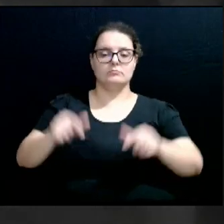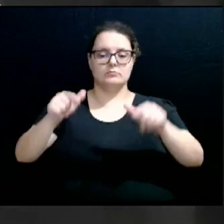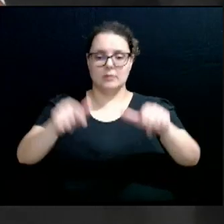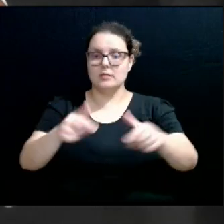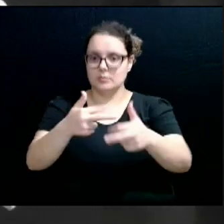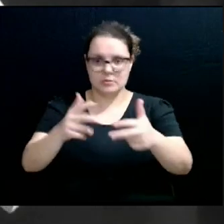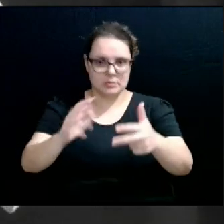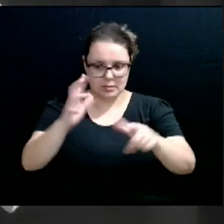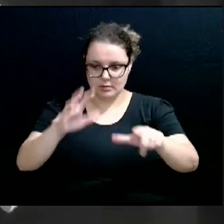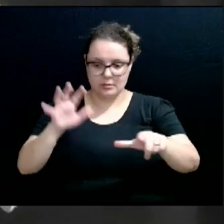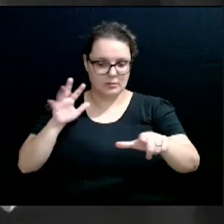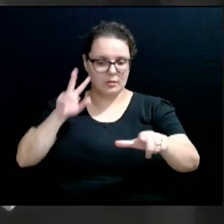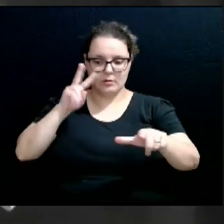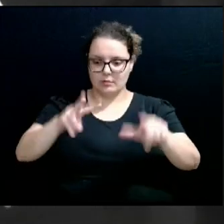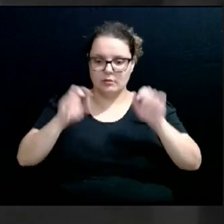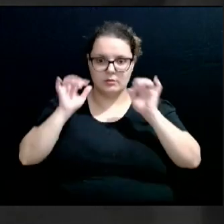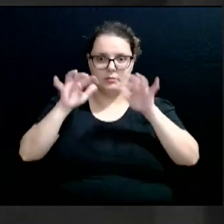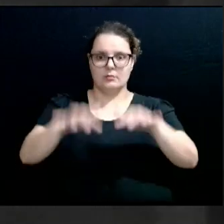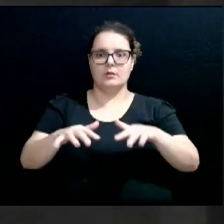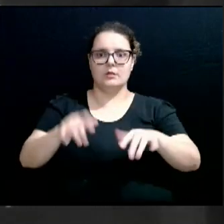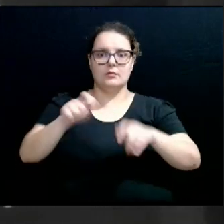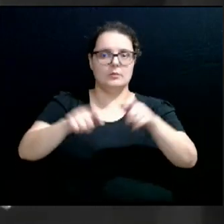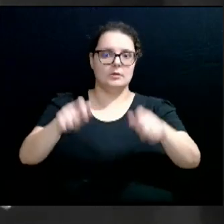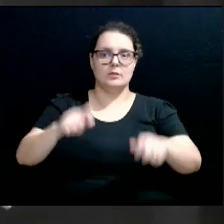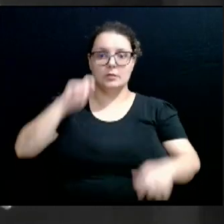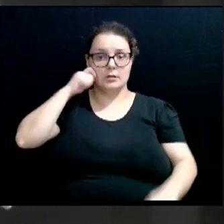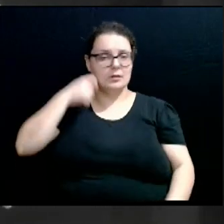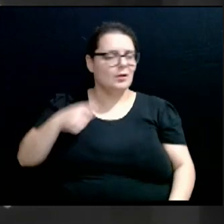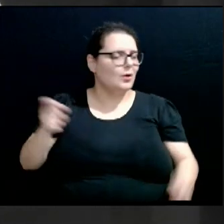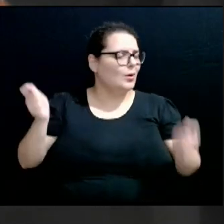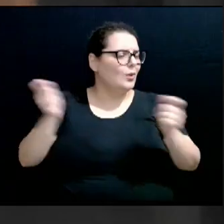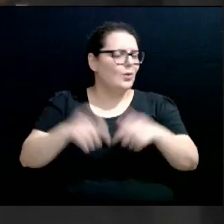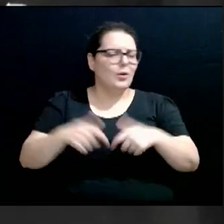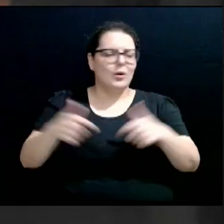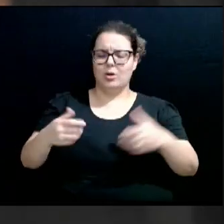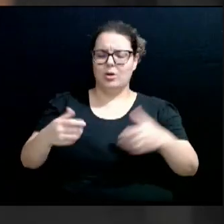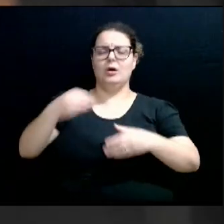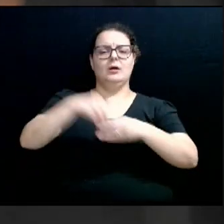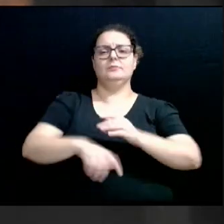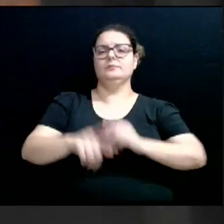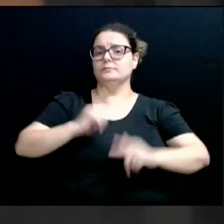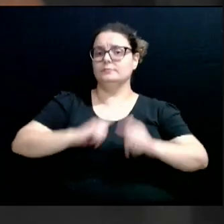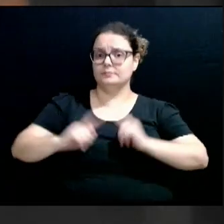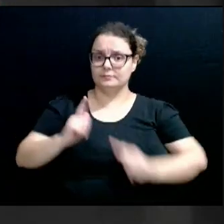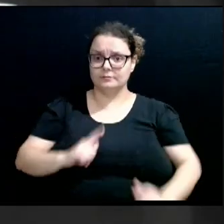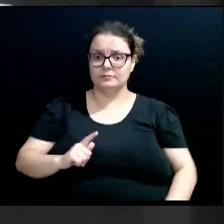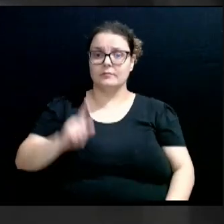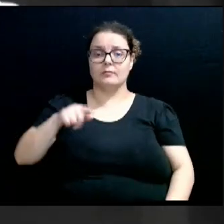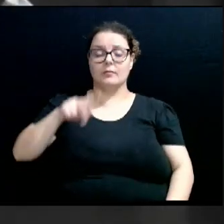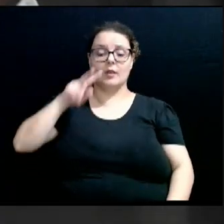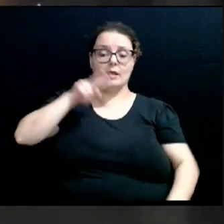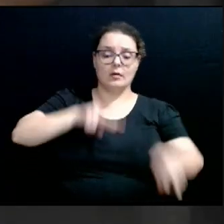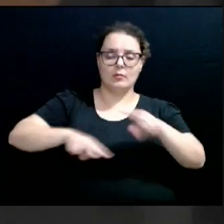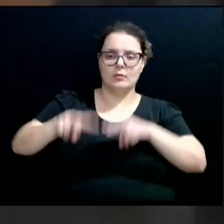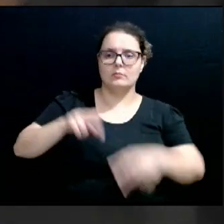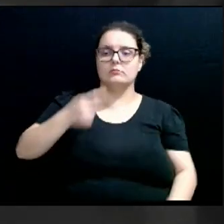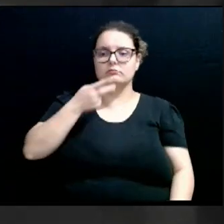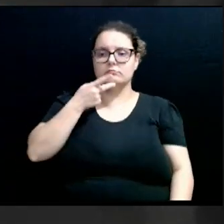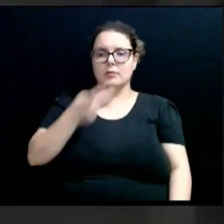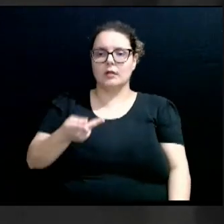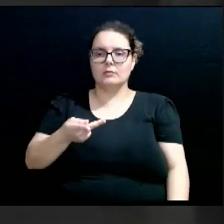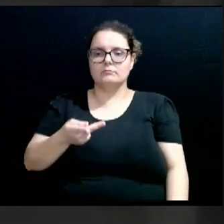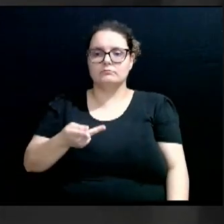negras competentíssimas dentro da gestão, né? É olhar, falar assim, olha, temos